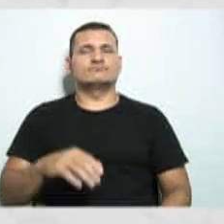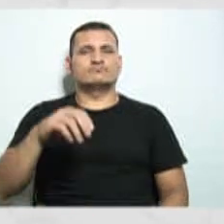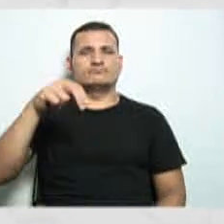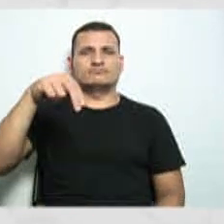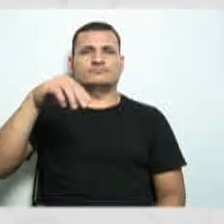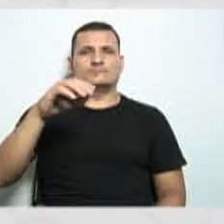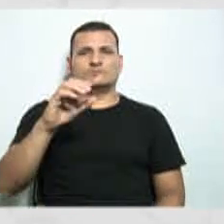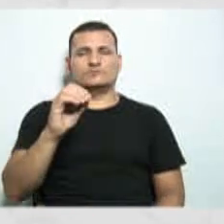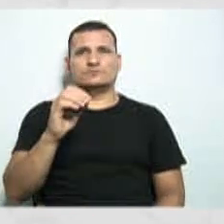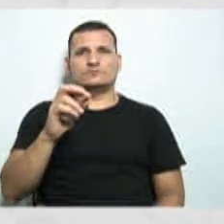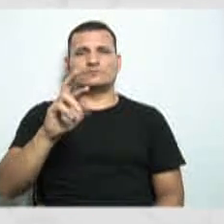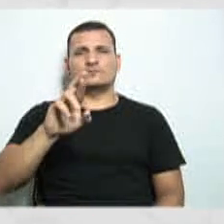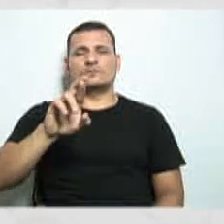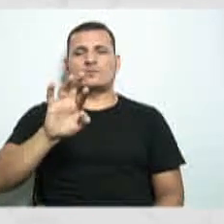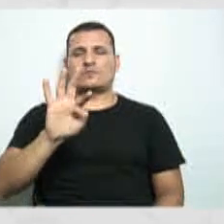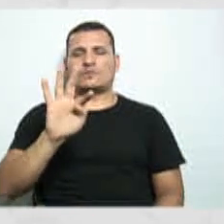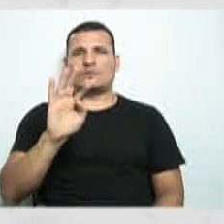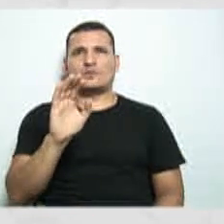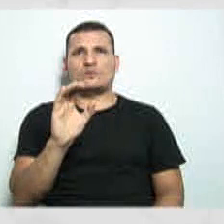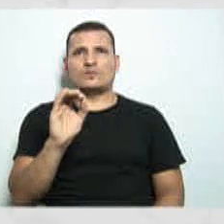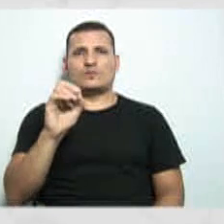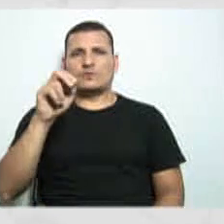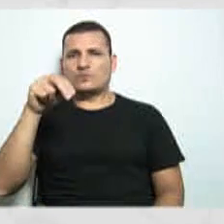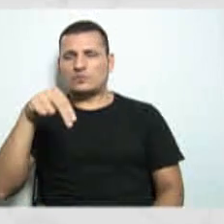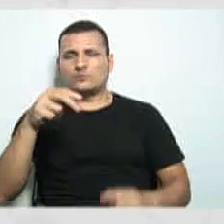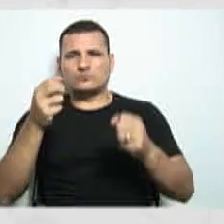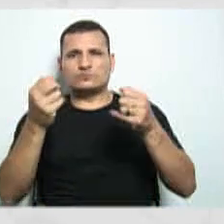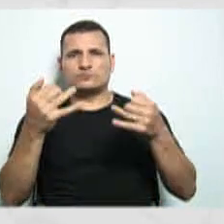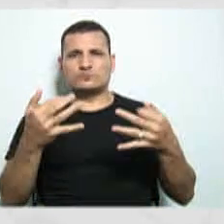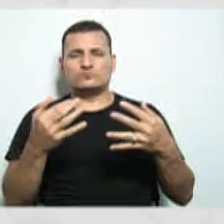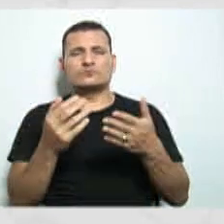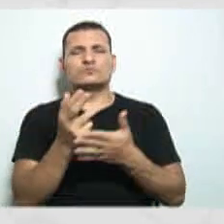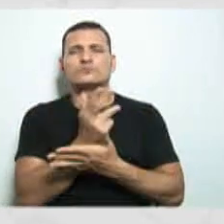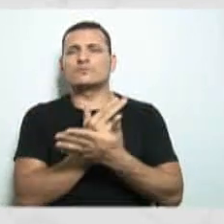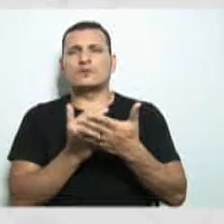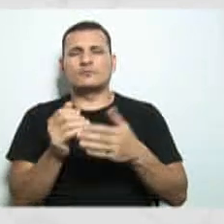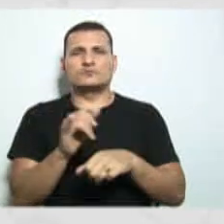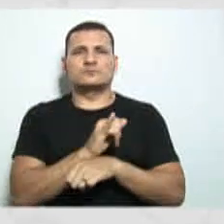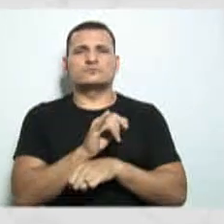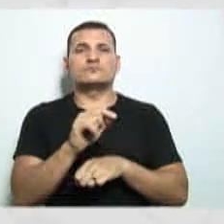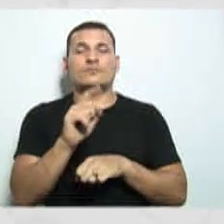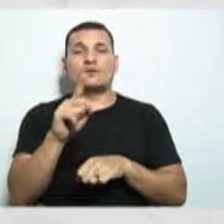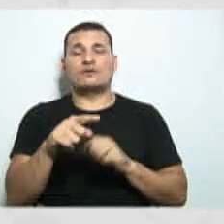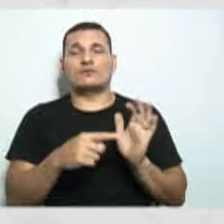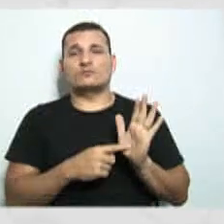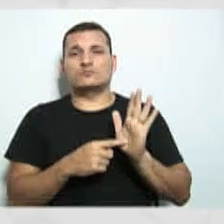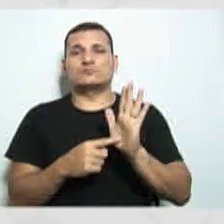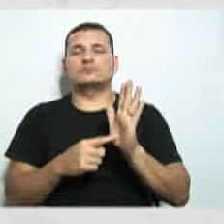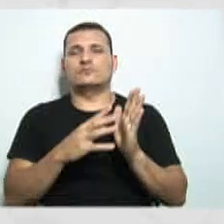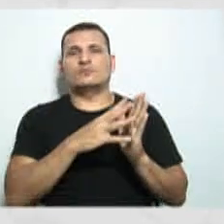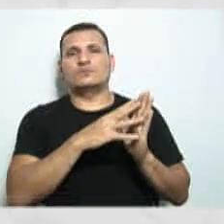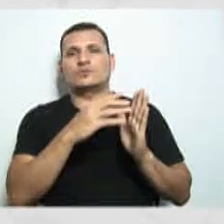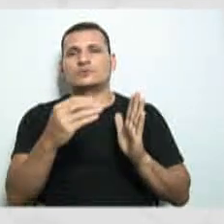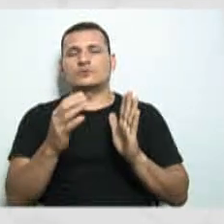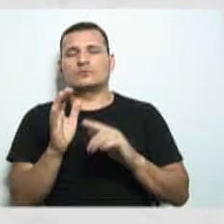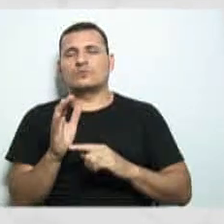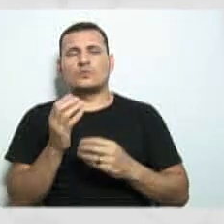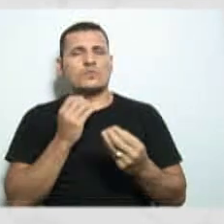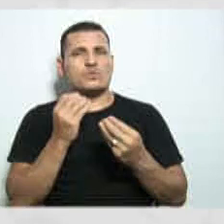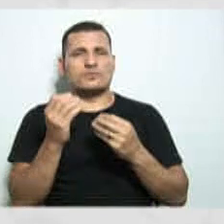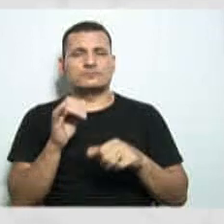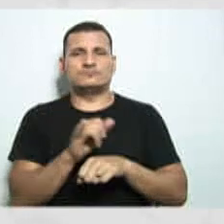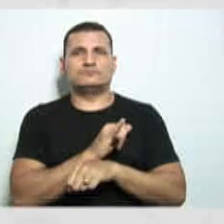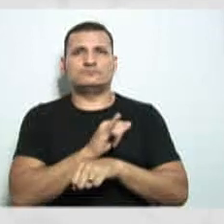autores aí do mapa estratégico, ó, tem a função de quê? De fornecer um modelo que demonstra como as